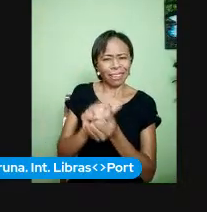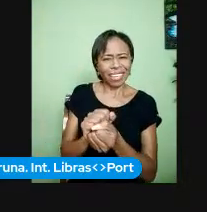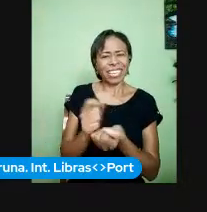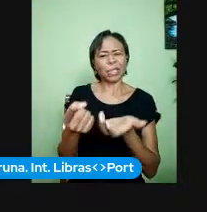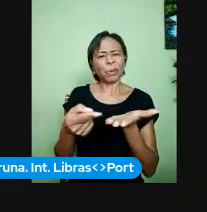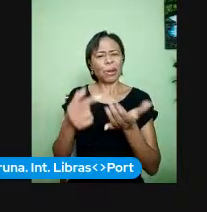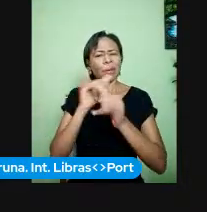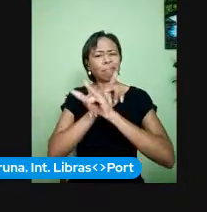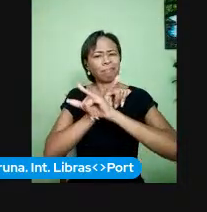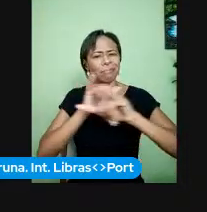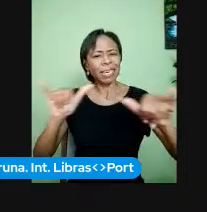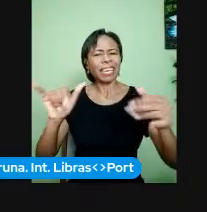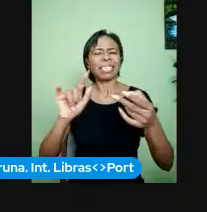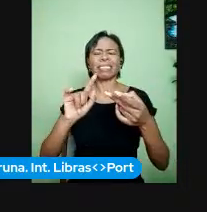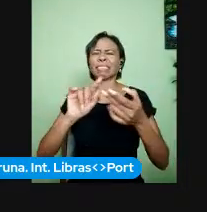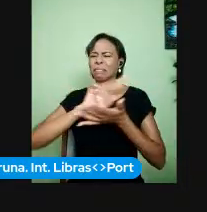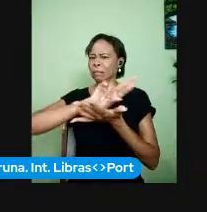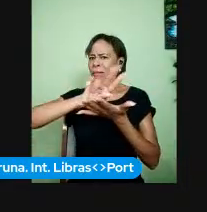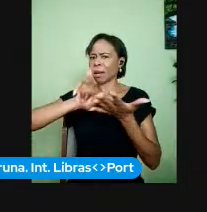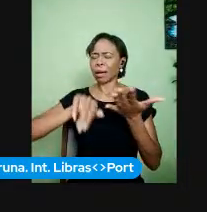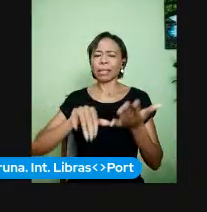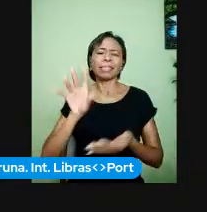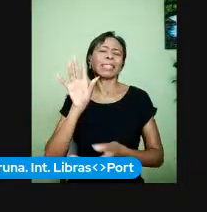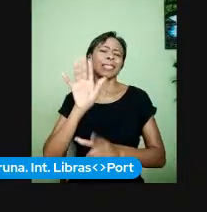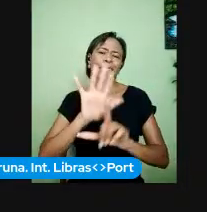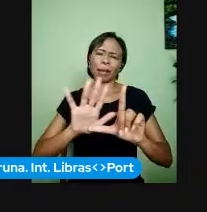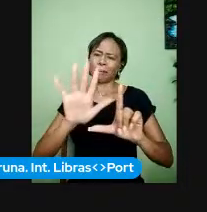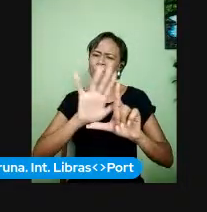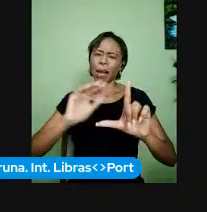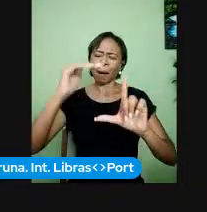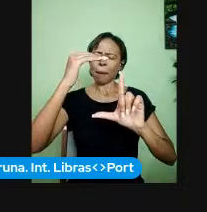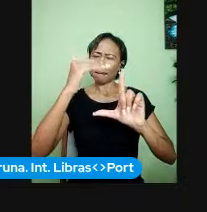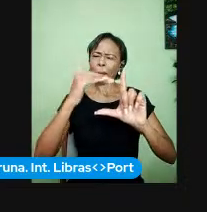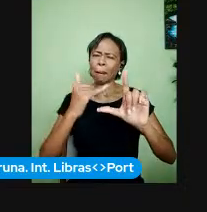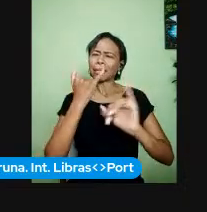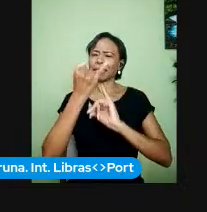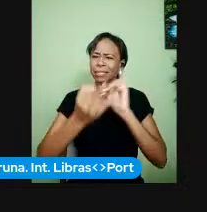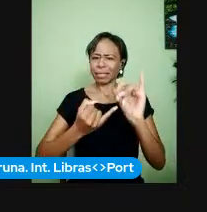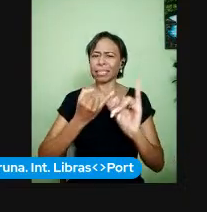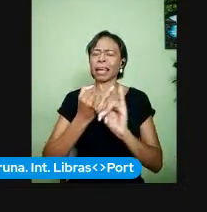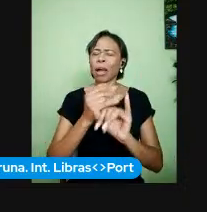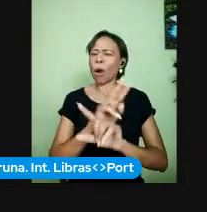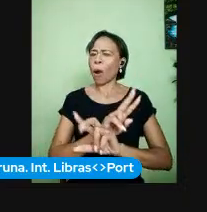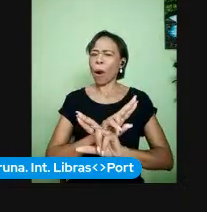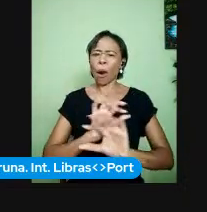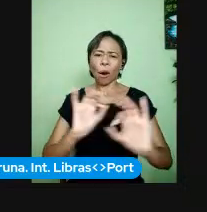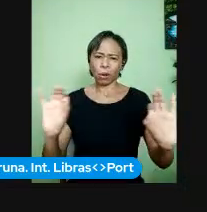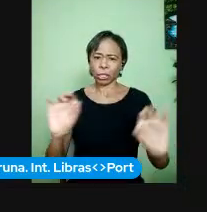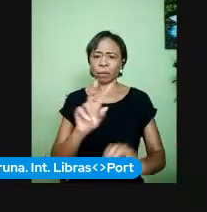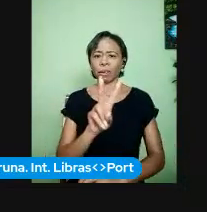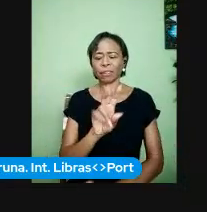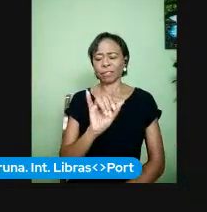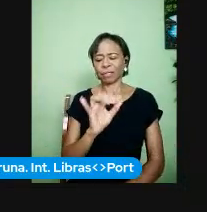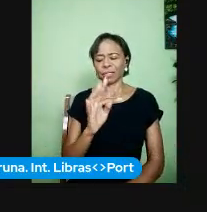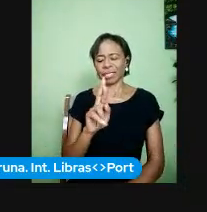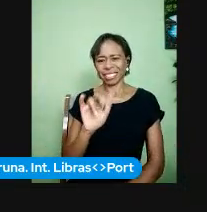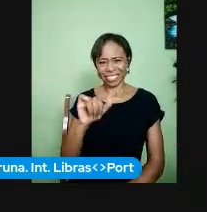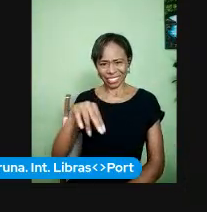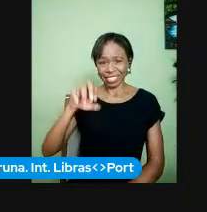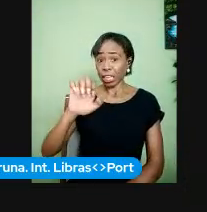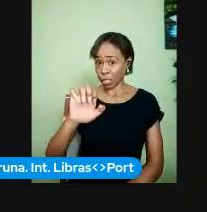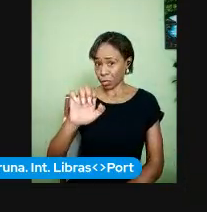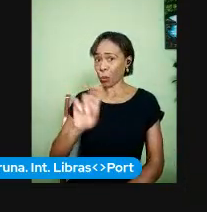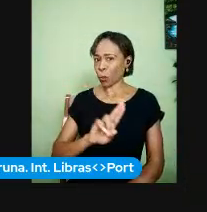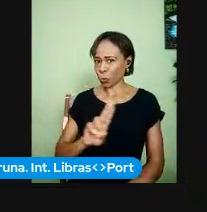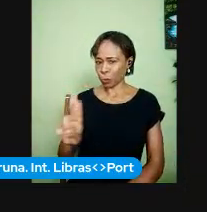sua confecção. É muito legal essa janela que chama vitrine. Ainda dentro da economia